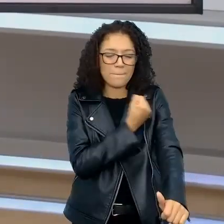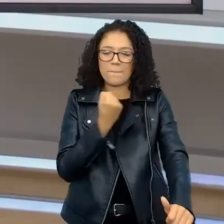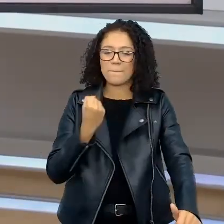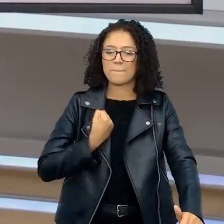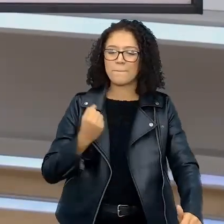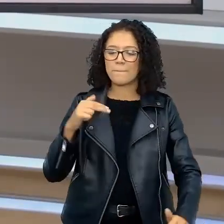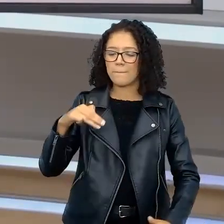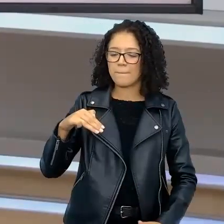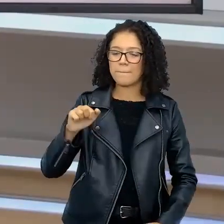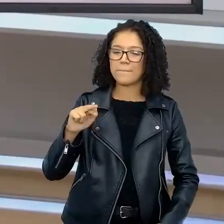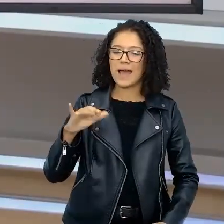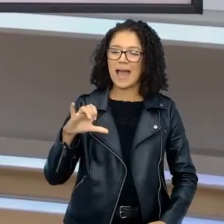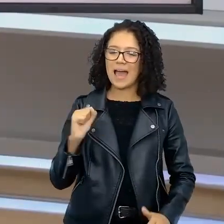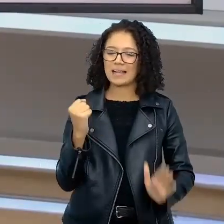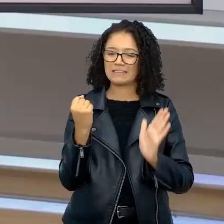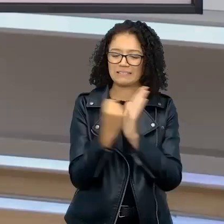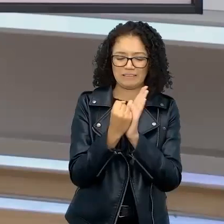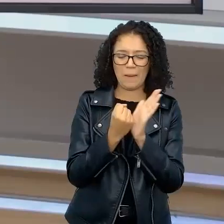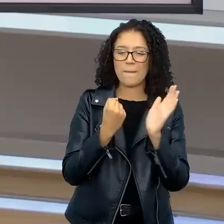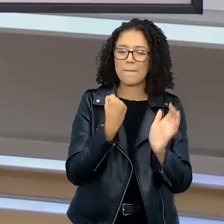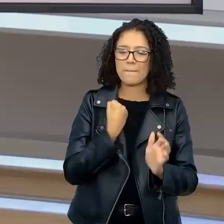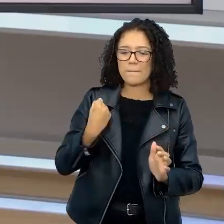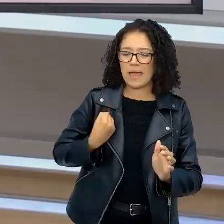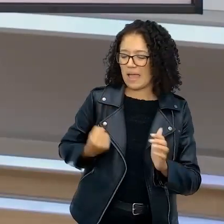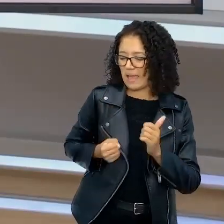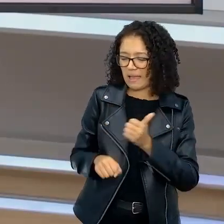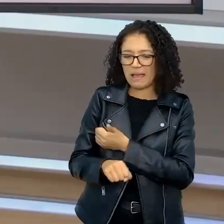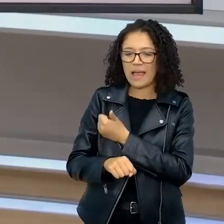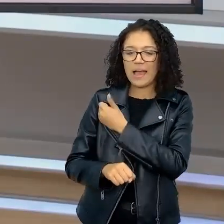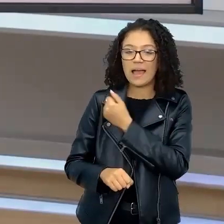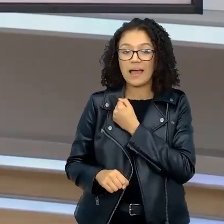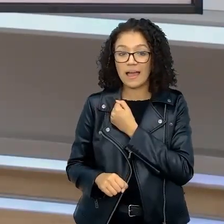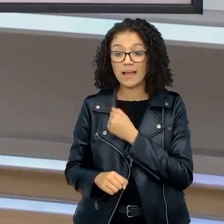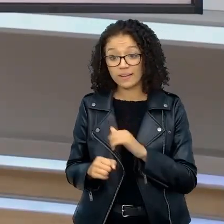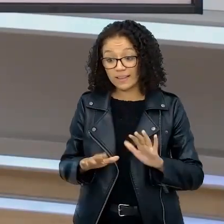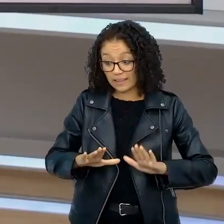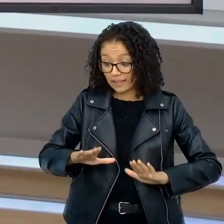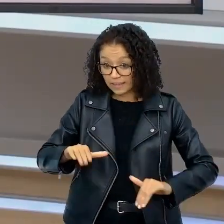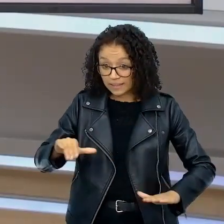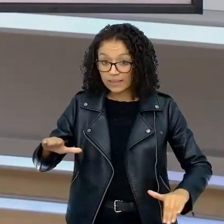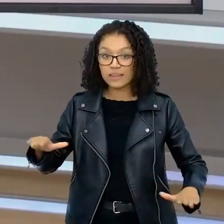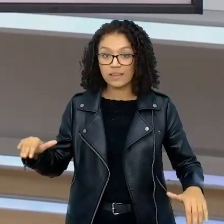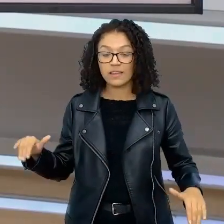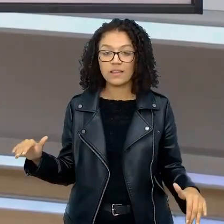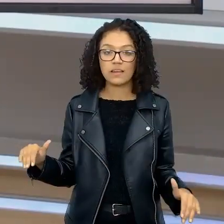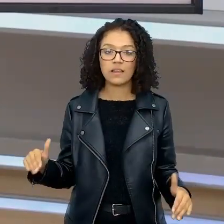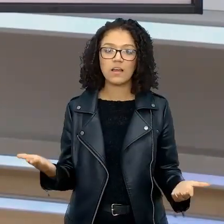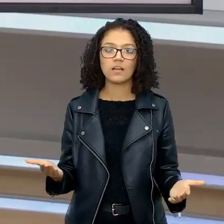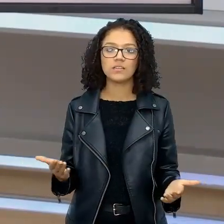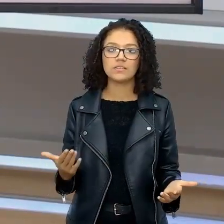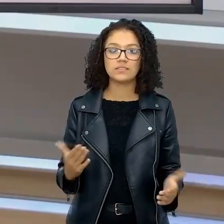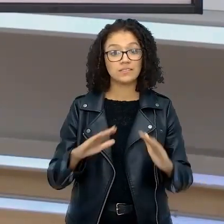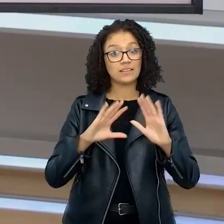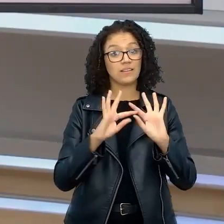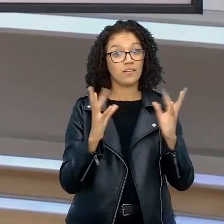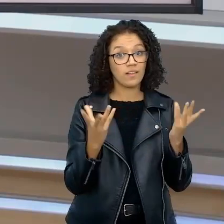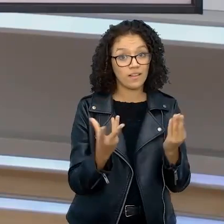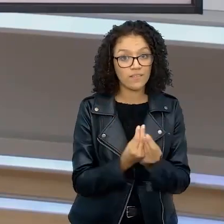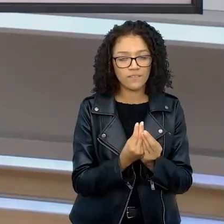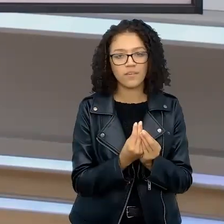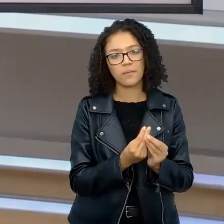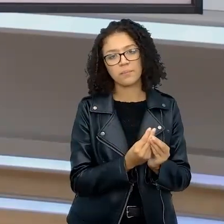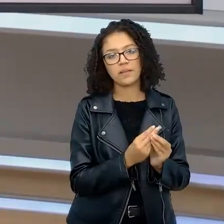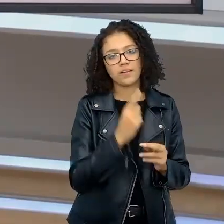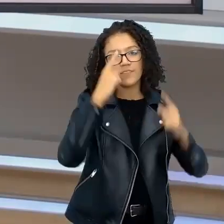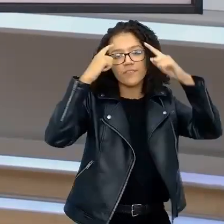normalmente algumas lesões, né? É muito comum crianças que sofrem violência dentro de casa,